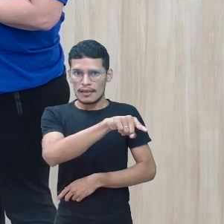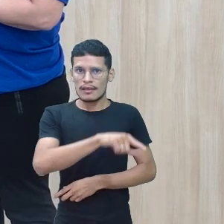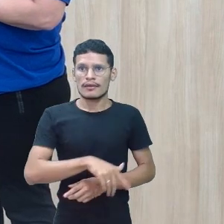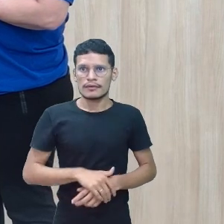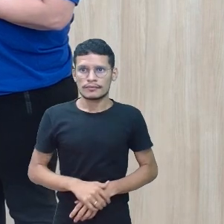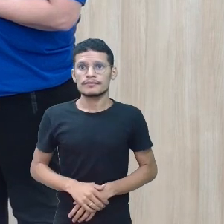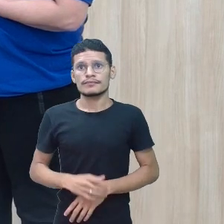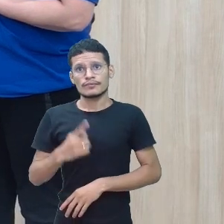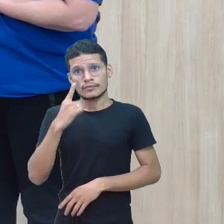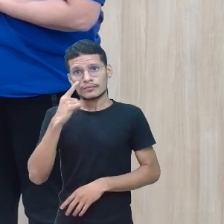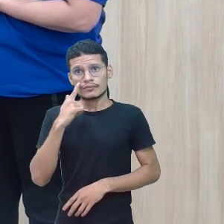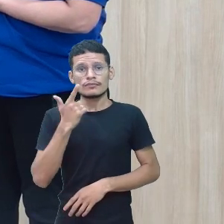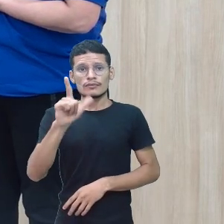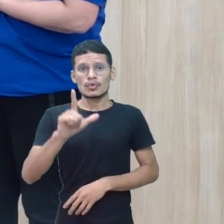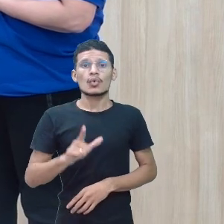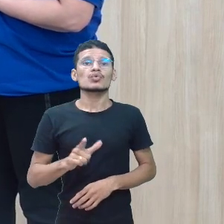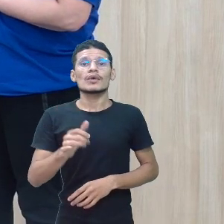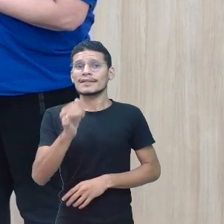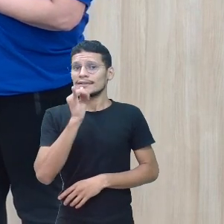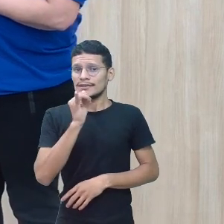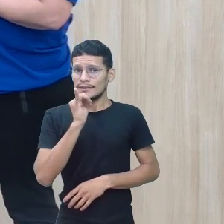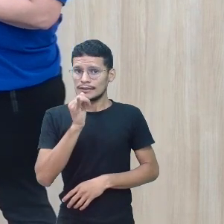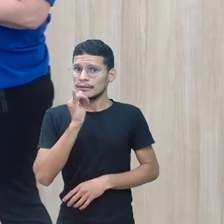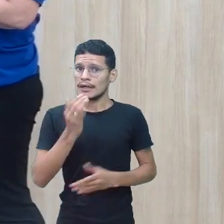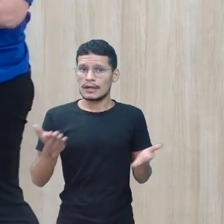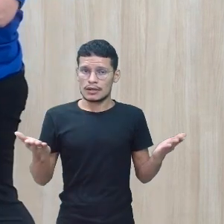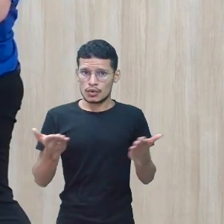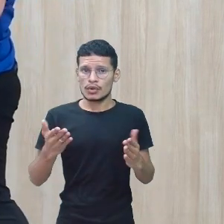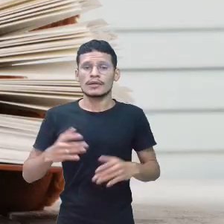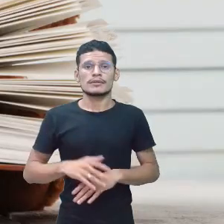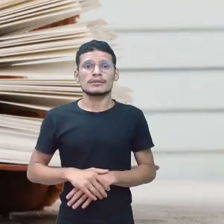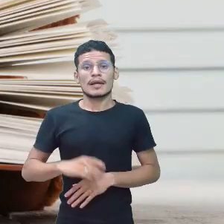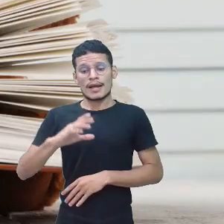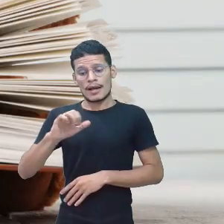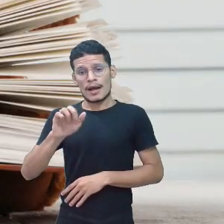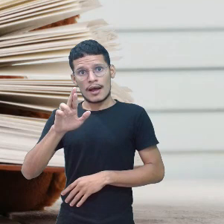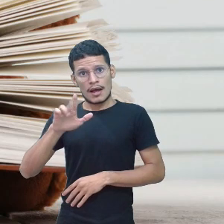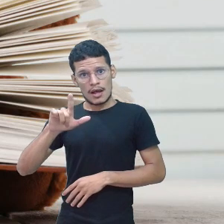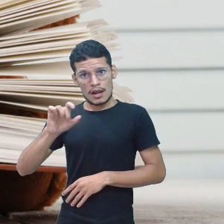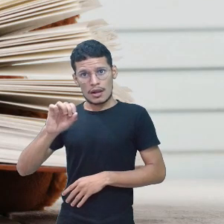Vamos avançando. Nós temos outro exemplo aqui. Nós temos